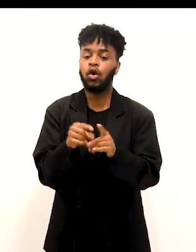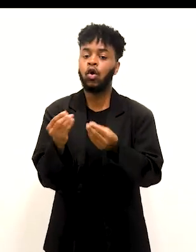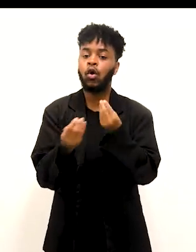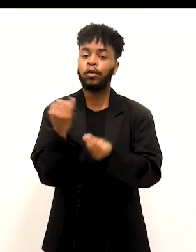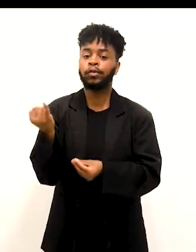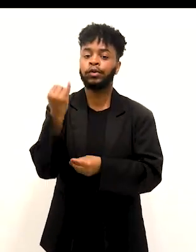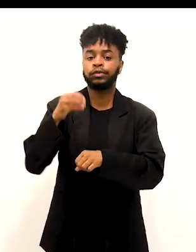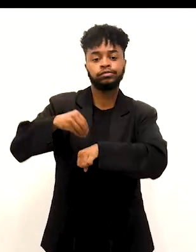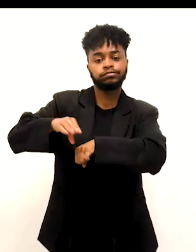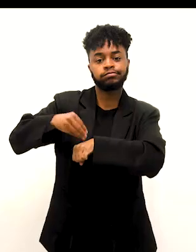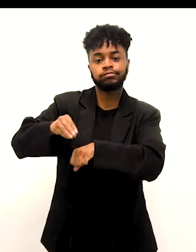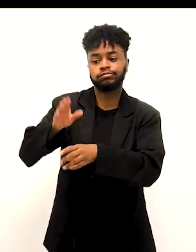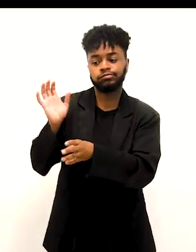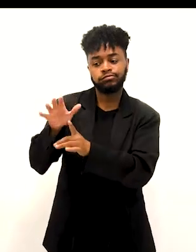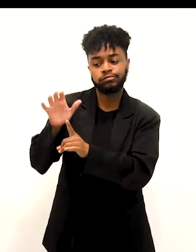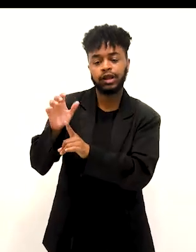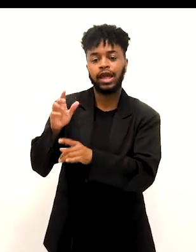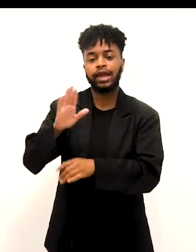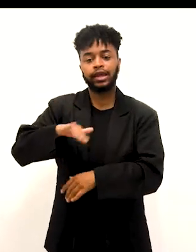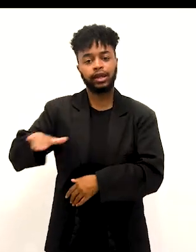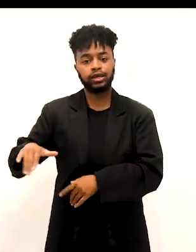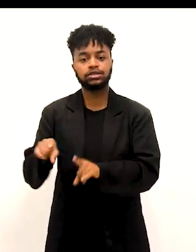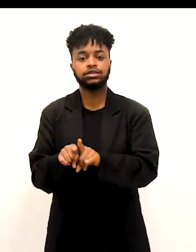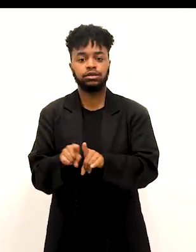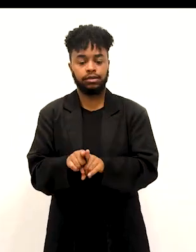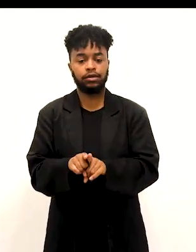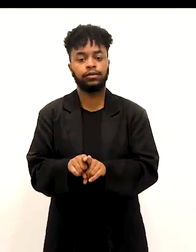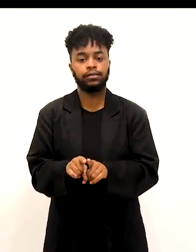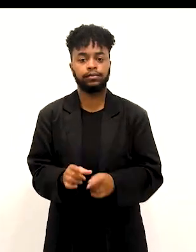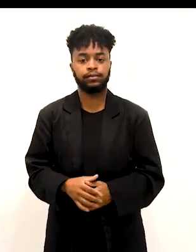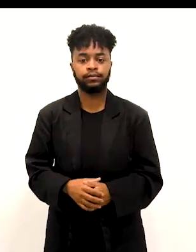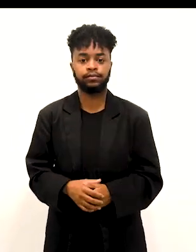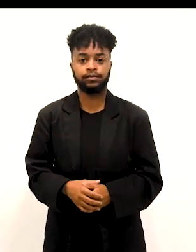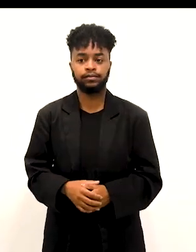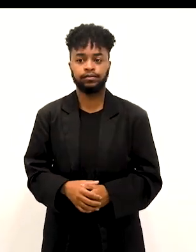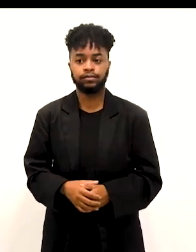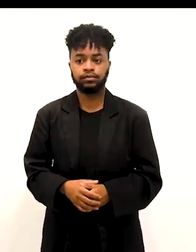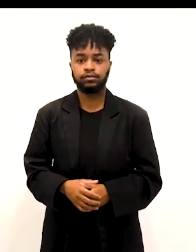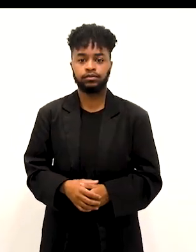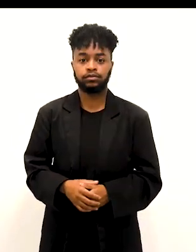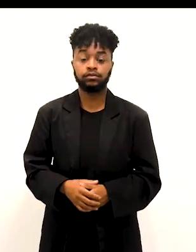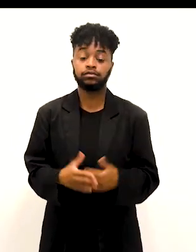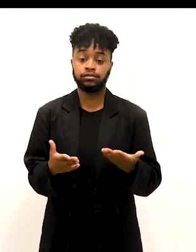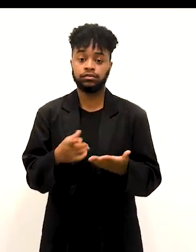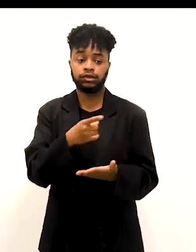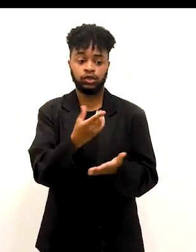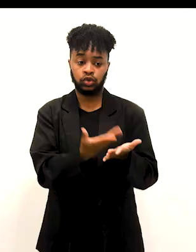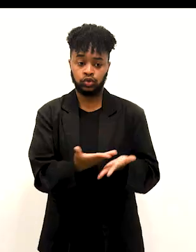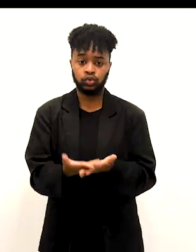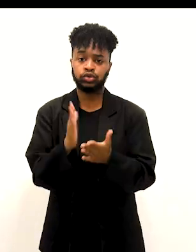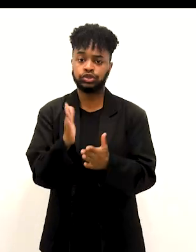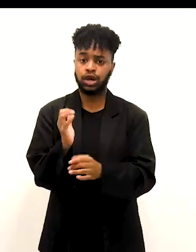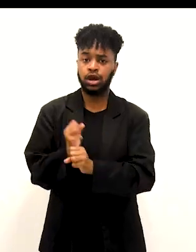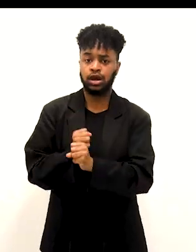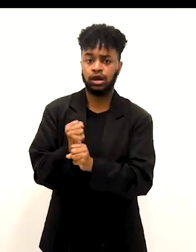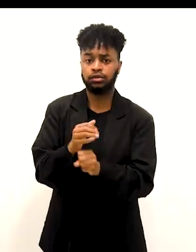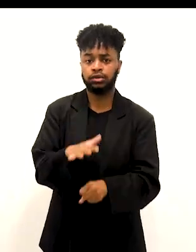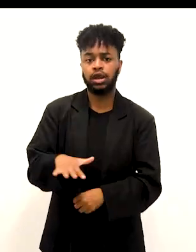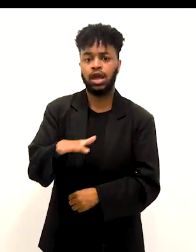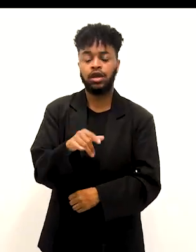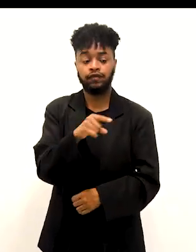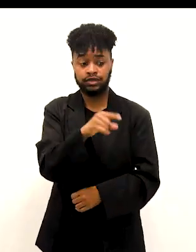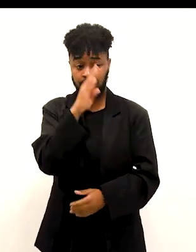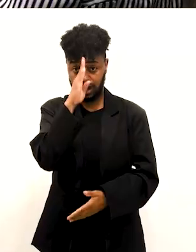educação financeira desde lá da Sim. base, né? Desde criancinha, pelos seus estudos, né? Há anos aí nessa